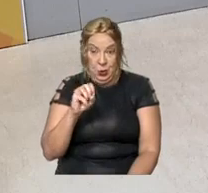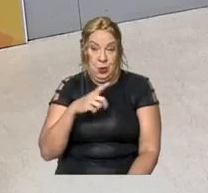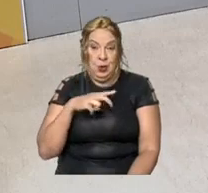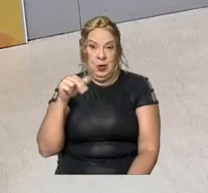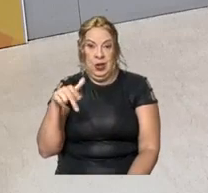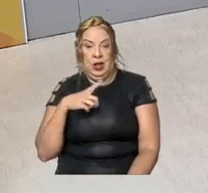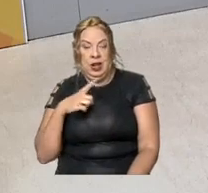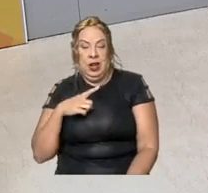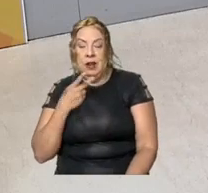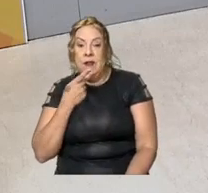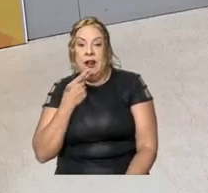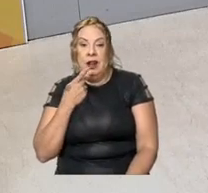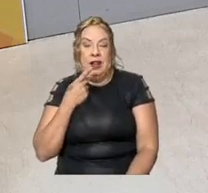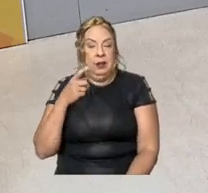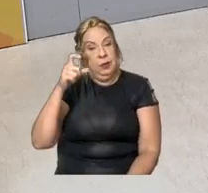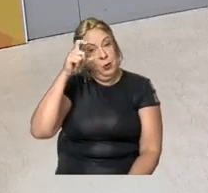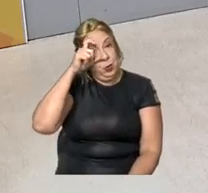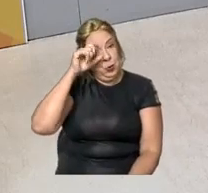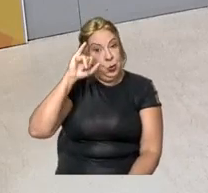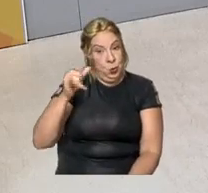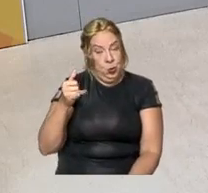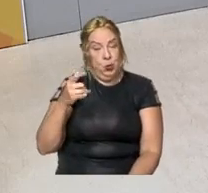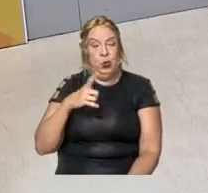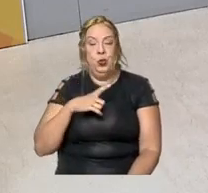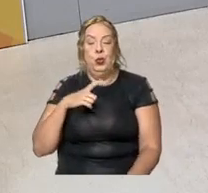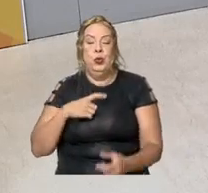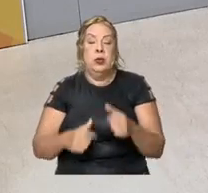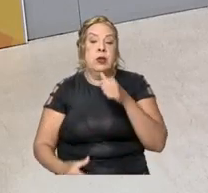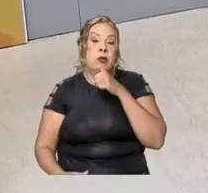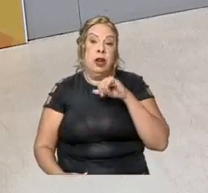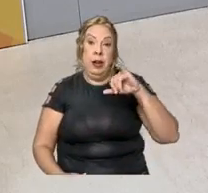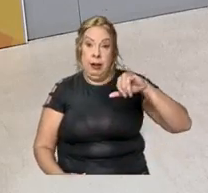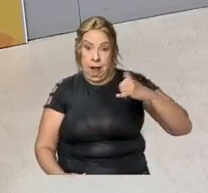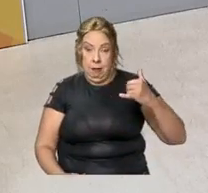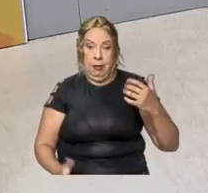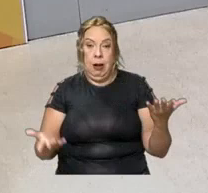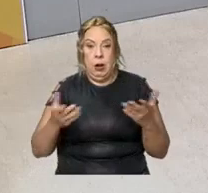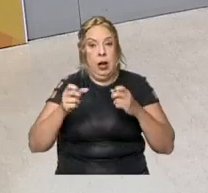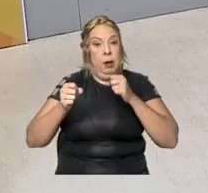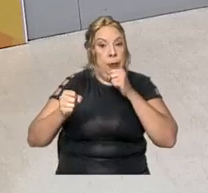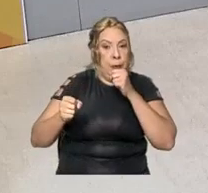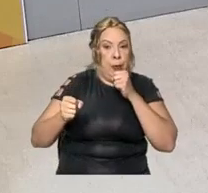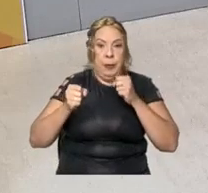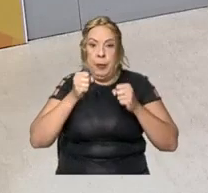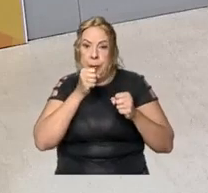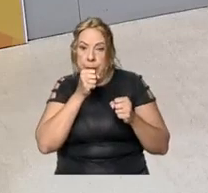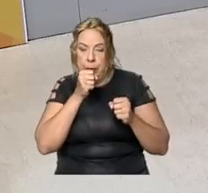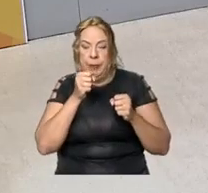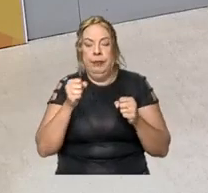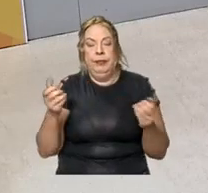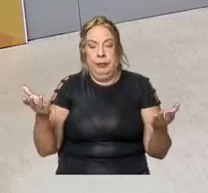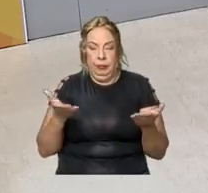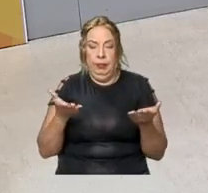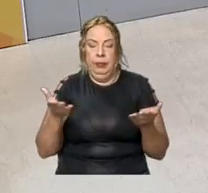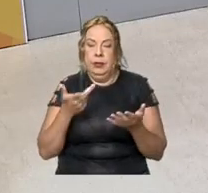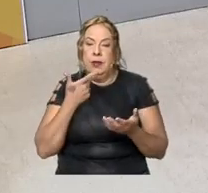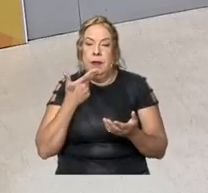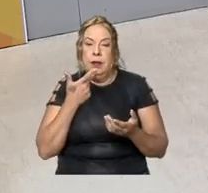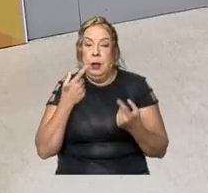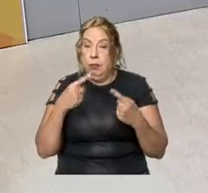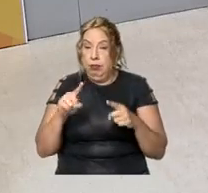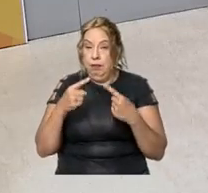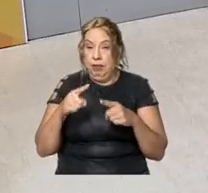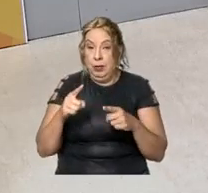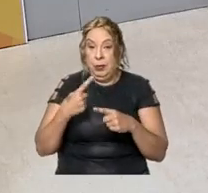vou primeiro, não, eu tô segundo, depois sou eu. A família inteira querendo brincar no PlayStation 5, nosso primeiro prêmio do